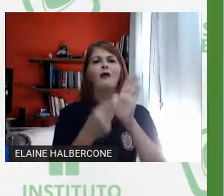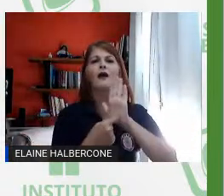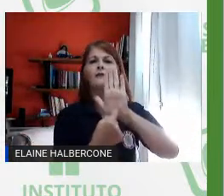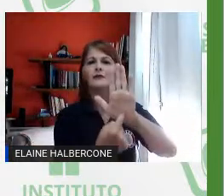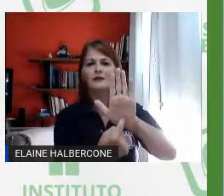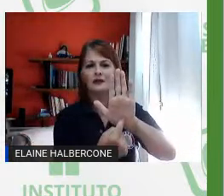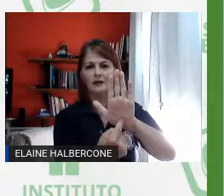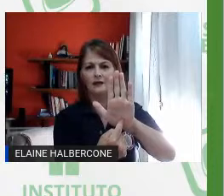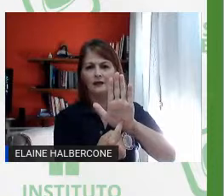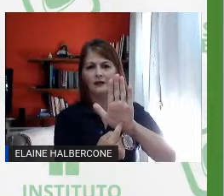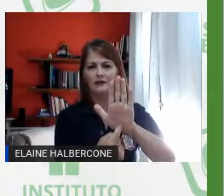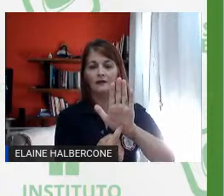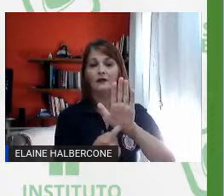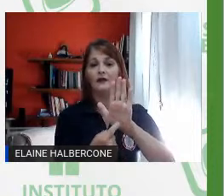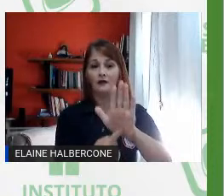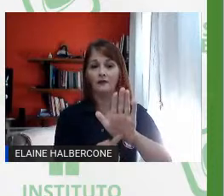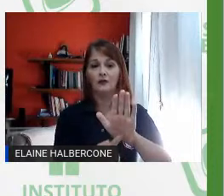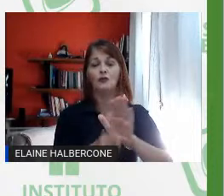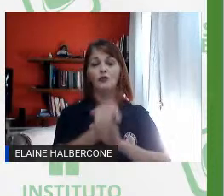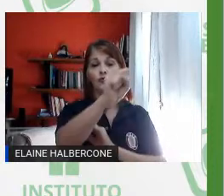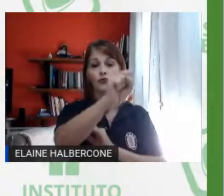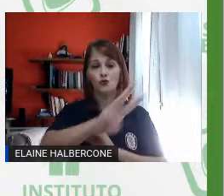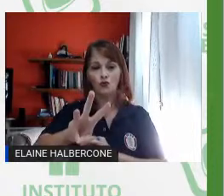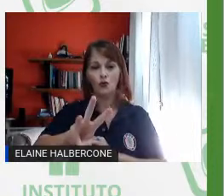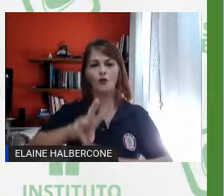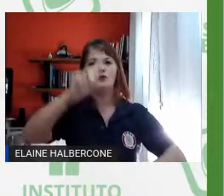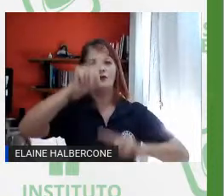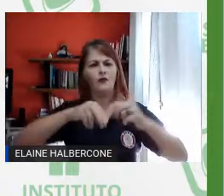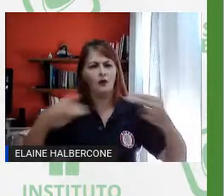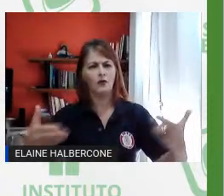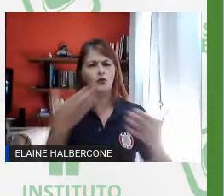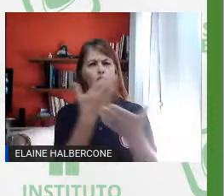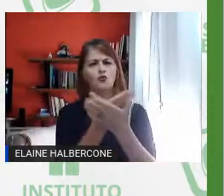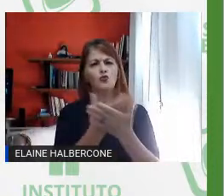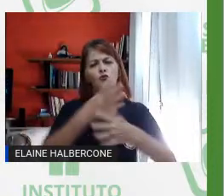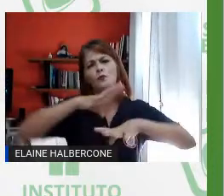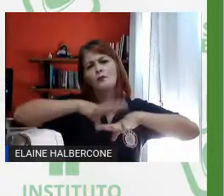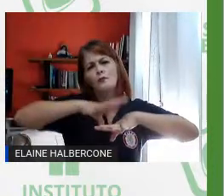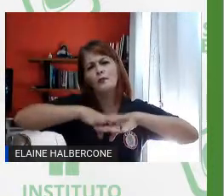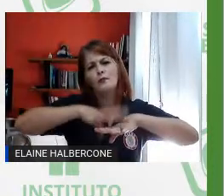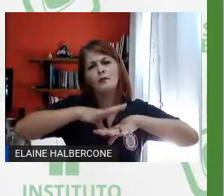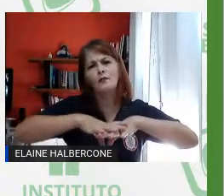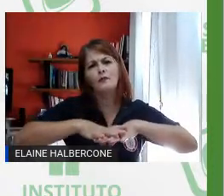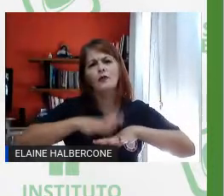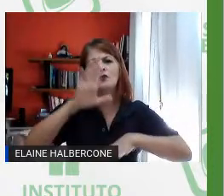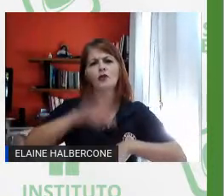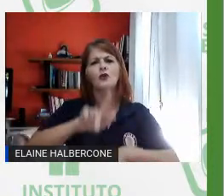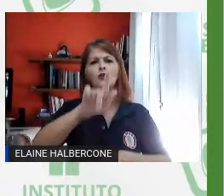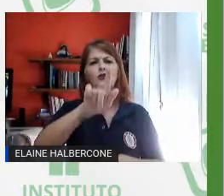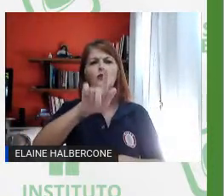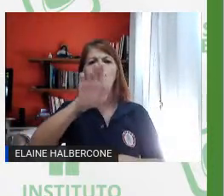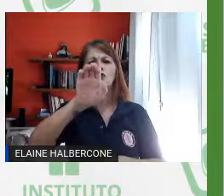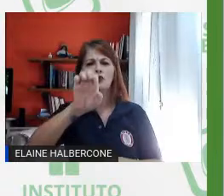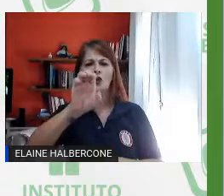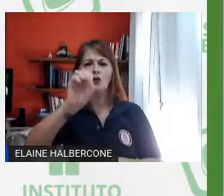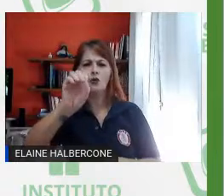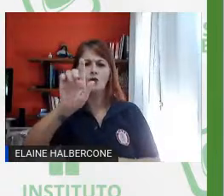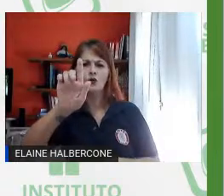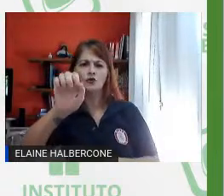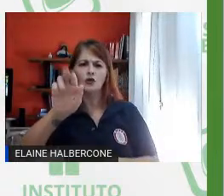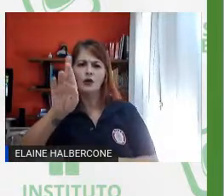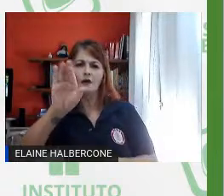eles. A apresentação de software de ferramenta de estudo para matemática, o meu intuito é o GeoGebra, para eles perceberem